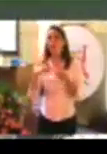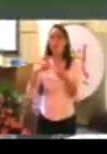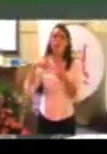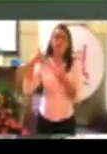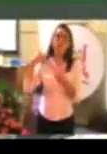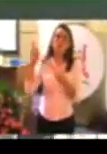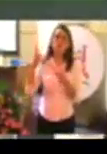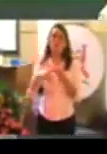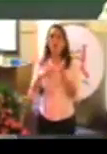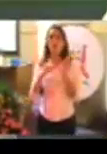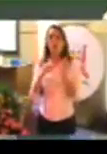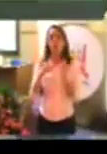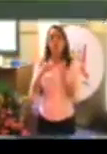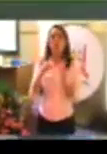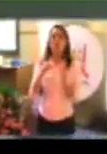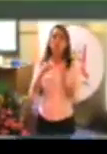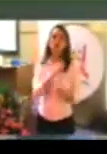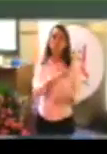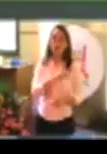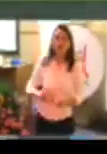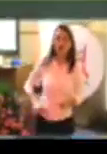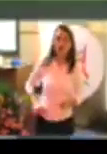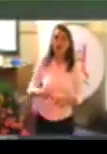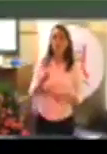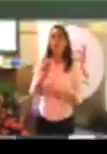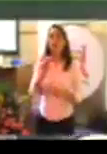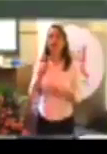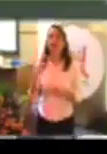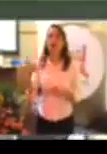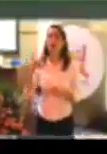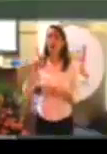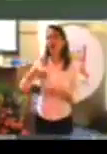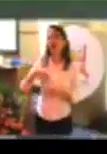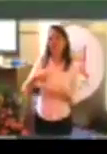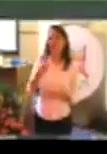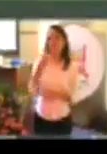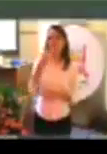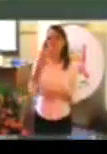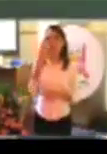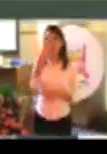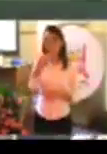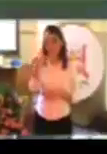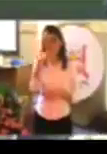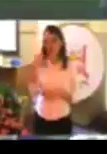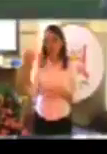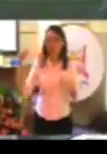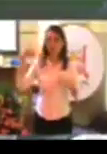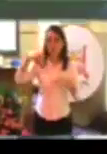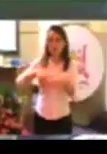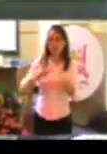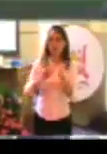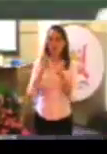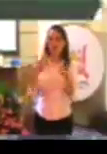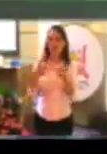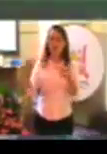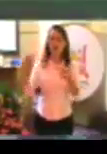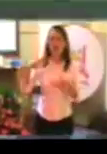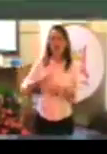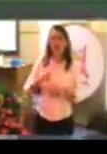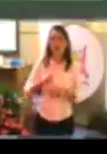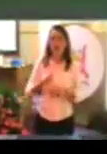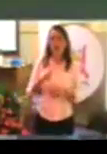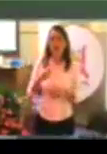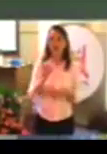ou do senador é estar 24 horas dentro do plenário, como se tudo acontecesse dentro do plenário. E onde